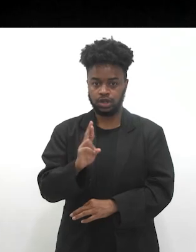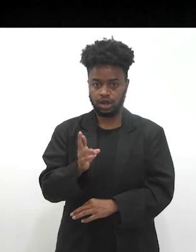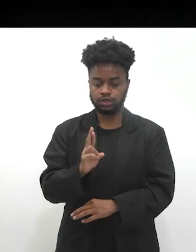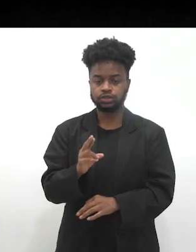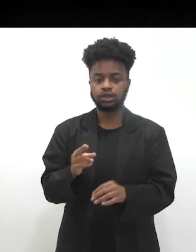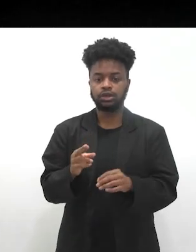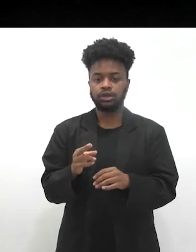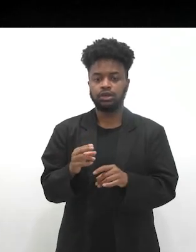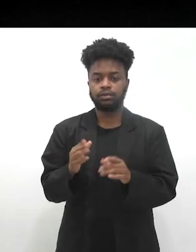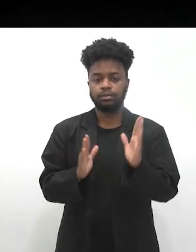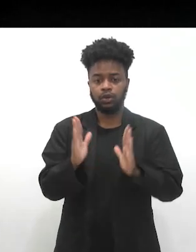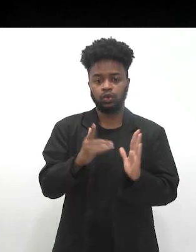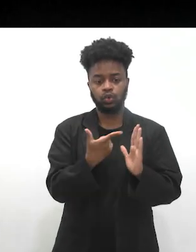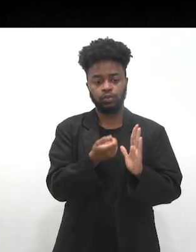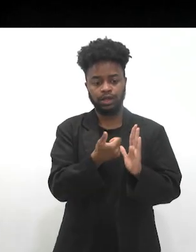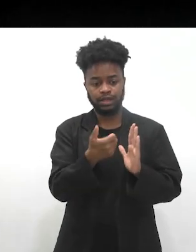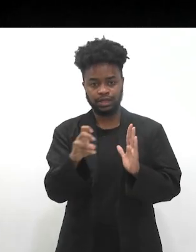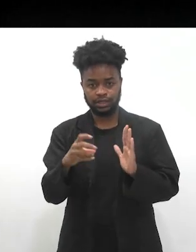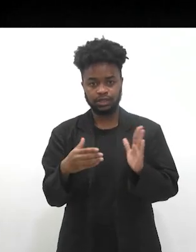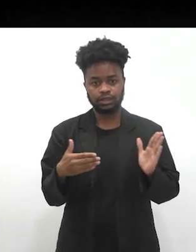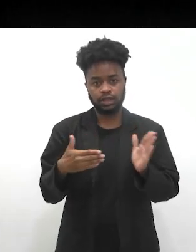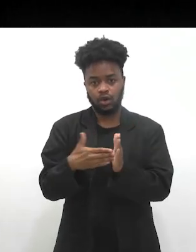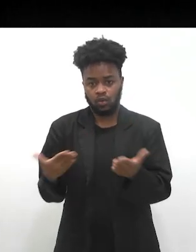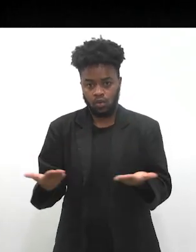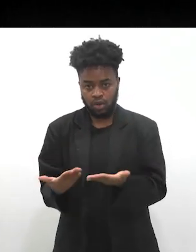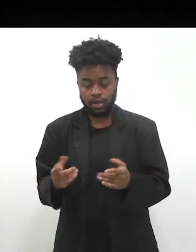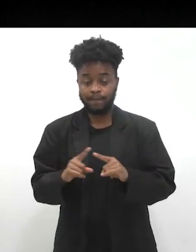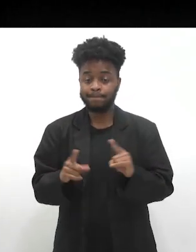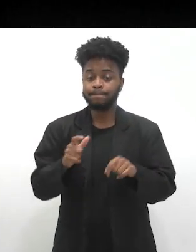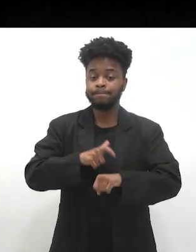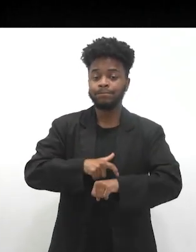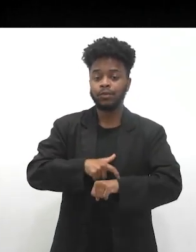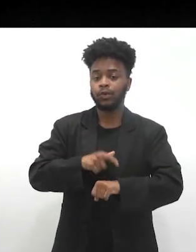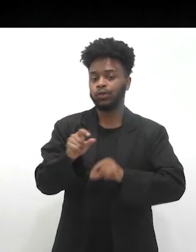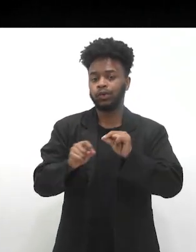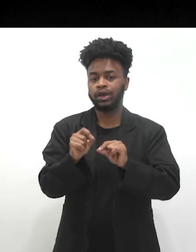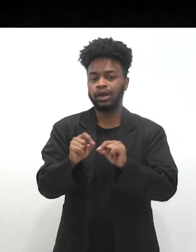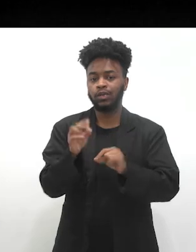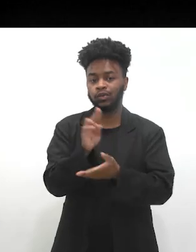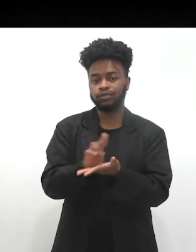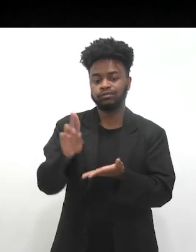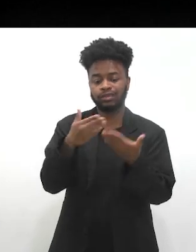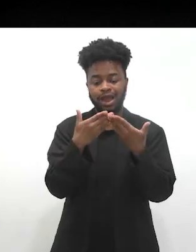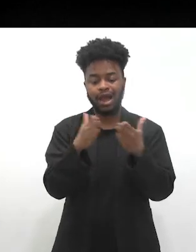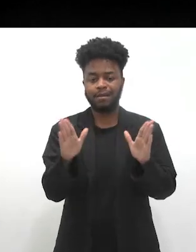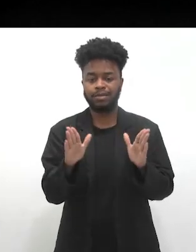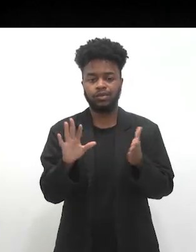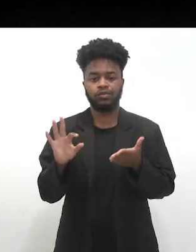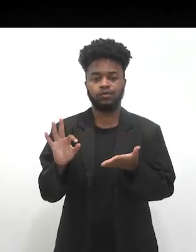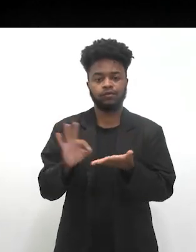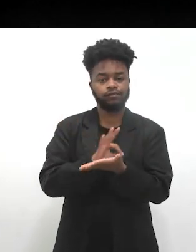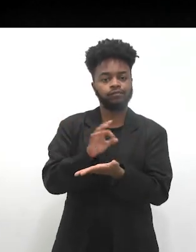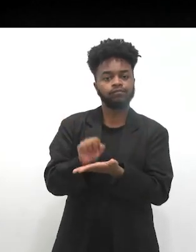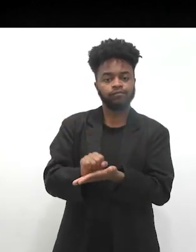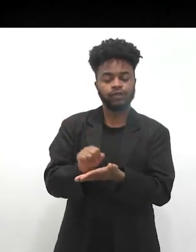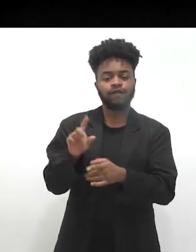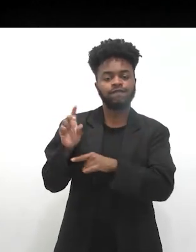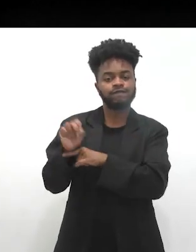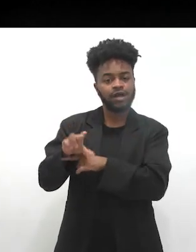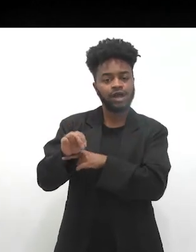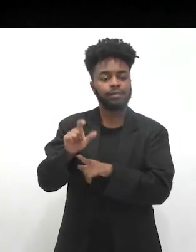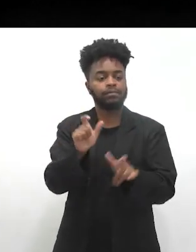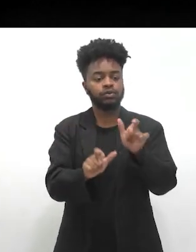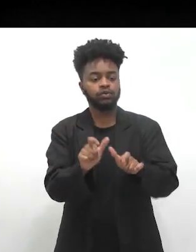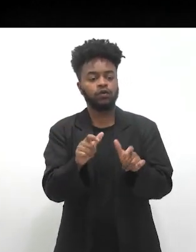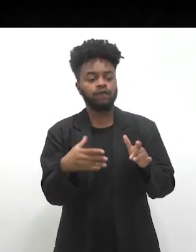de recursos de 2015 para cá. E no momento em que a universidade abriu as portas justamente para as classes de filhos